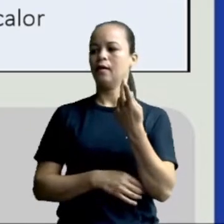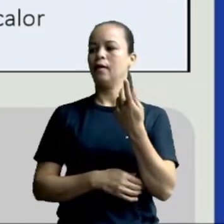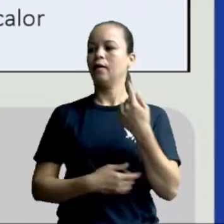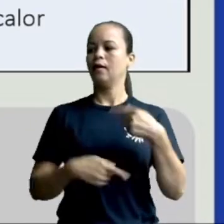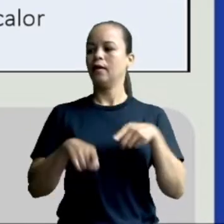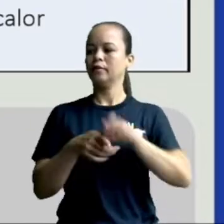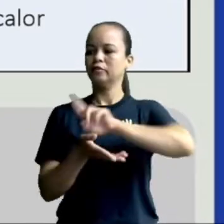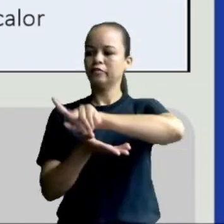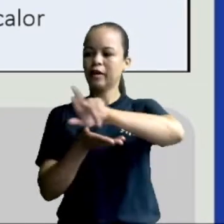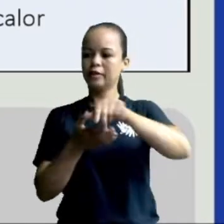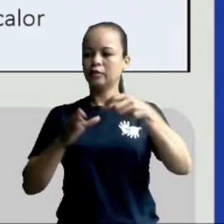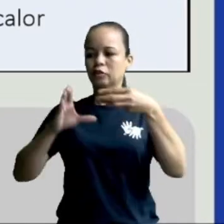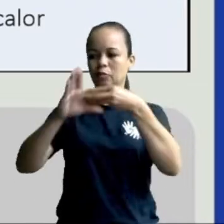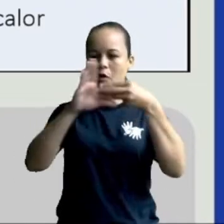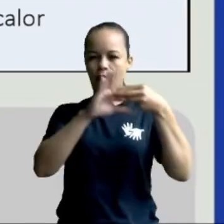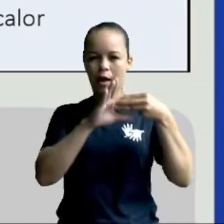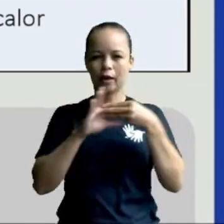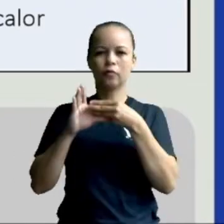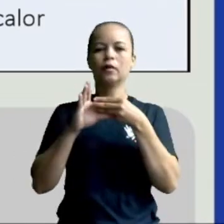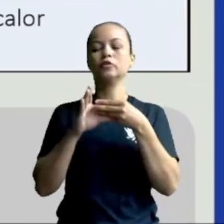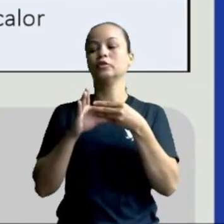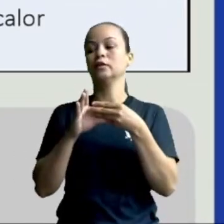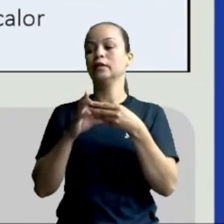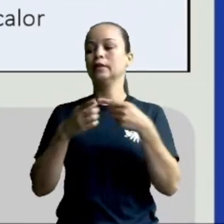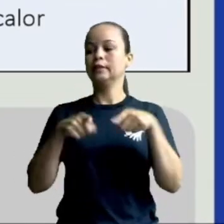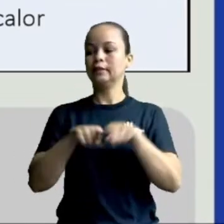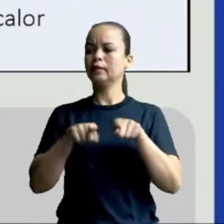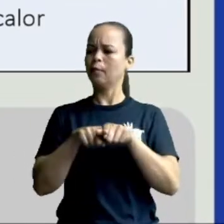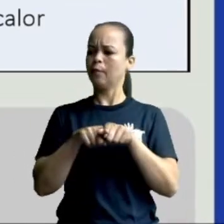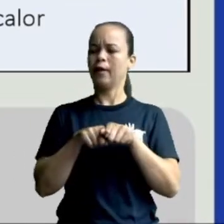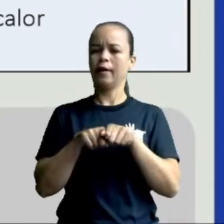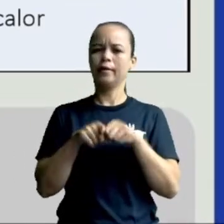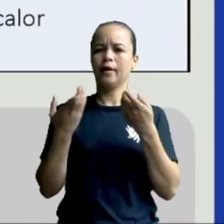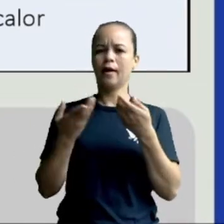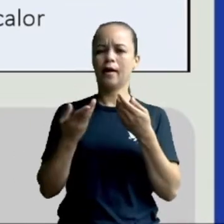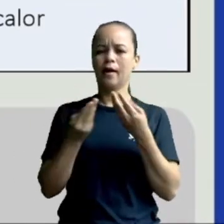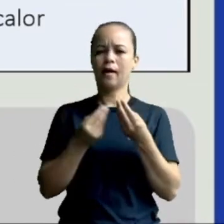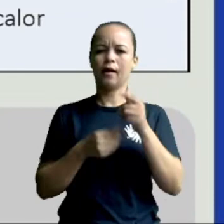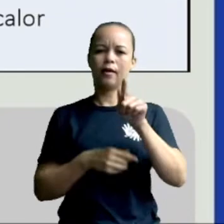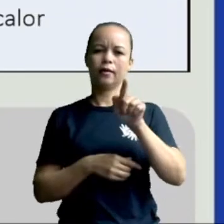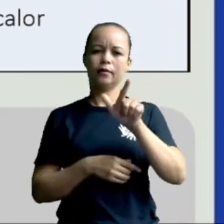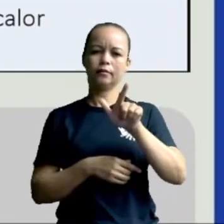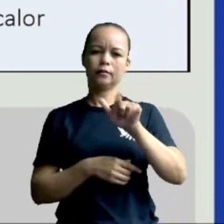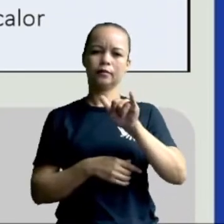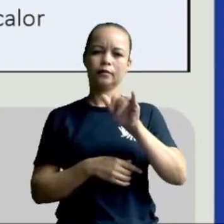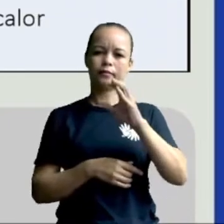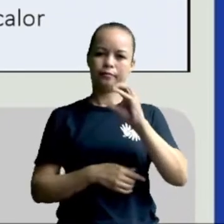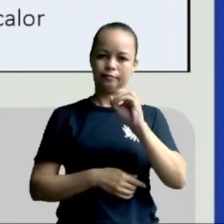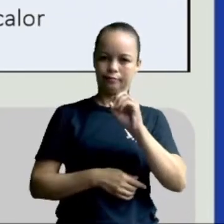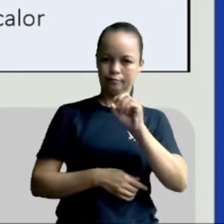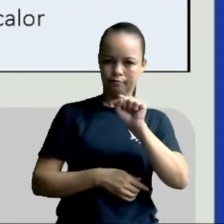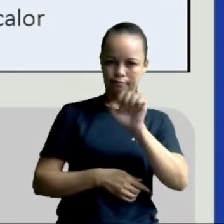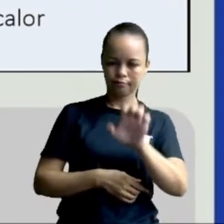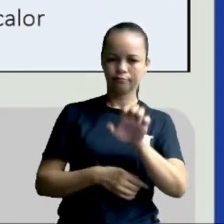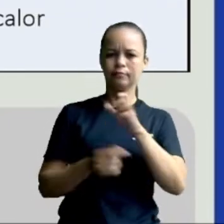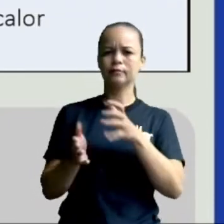glicose. Quando a gente fala, por exemplo, do paladar, é um bom exemplo. Aqui